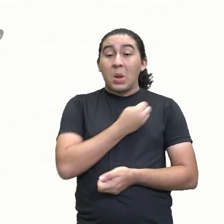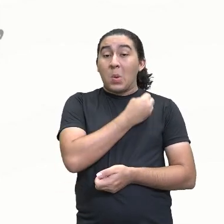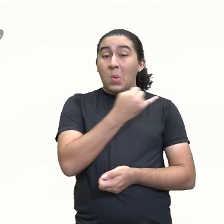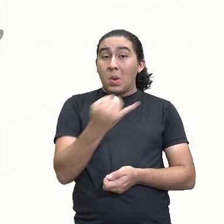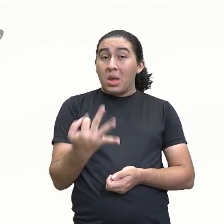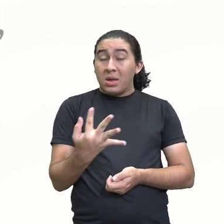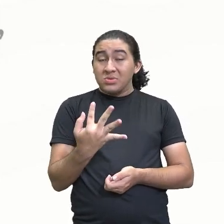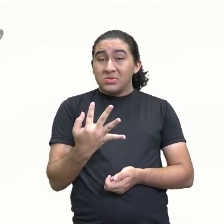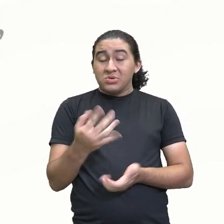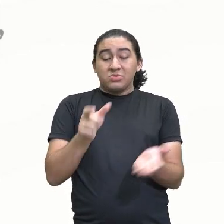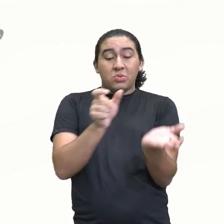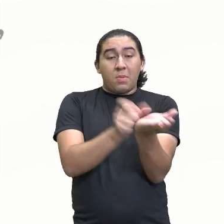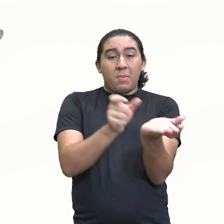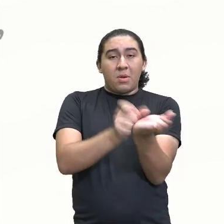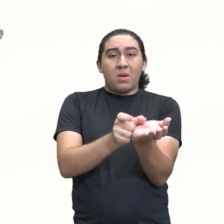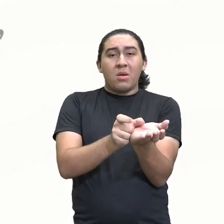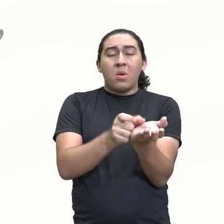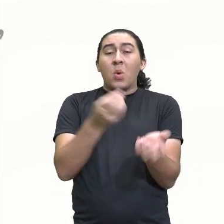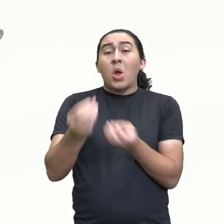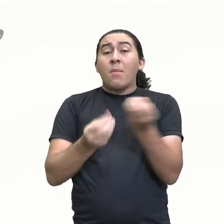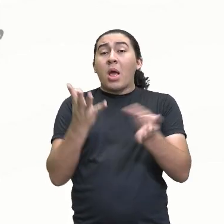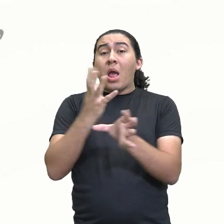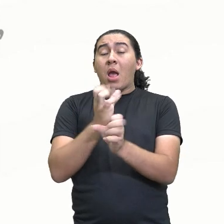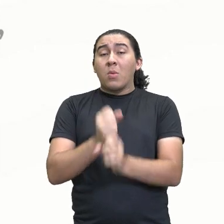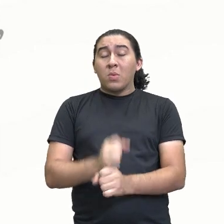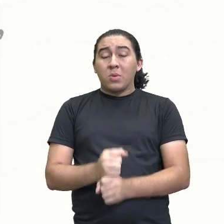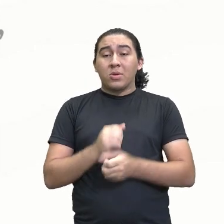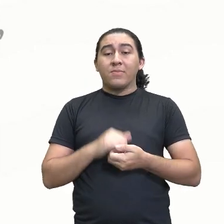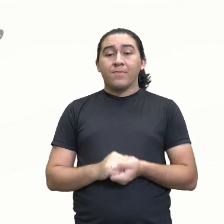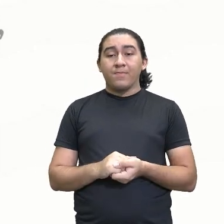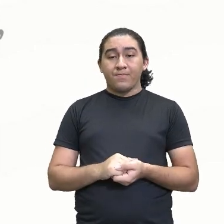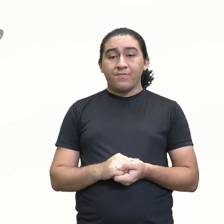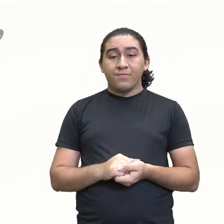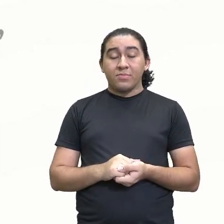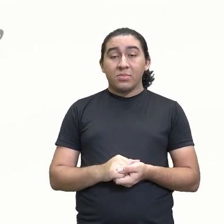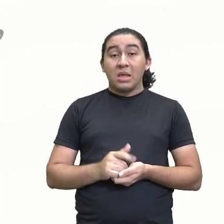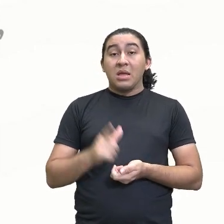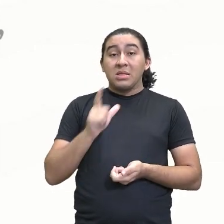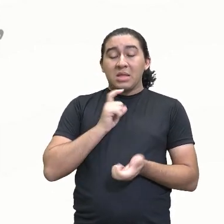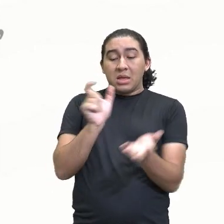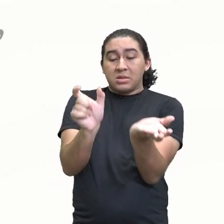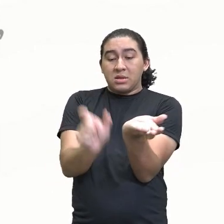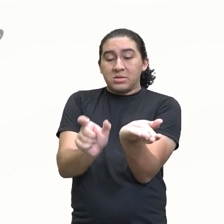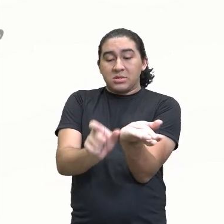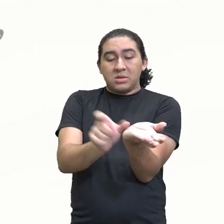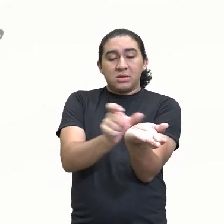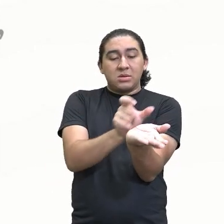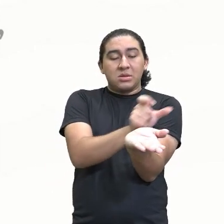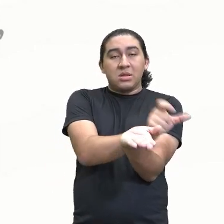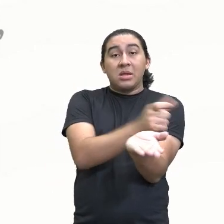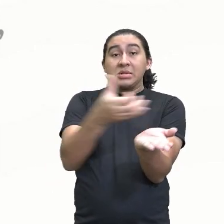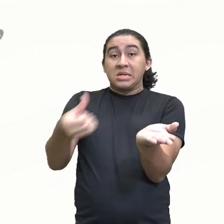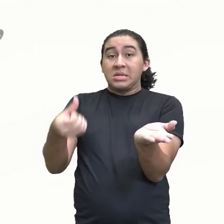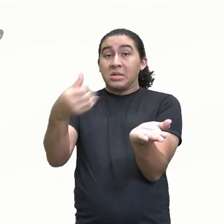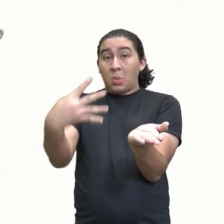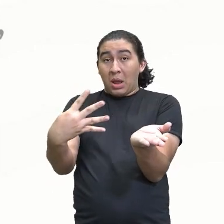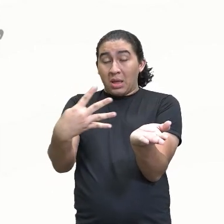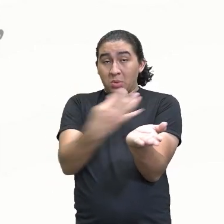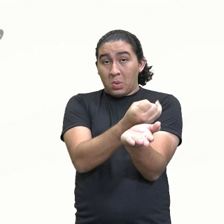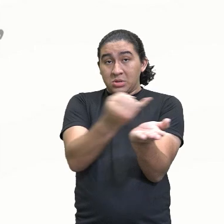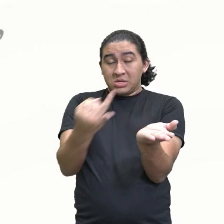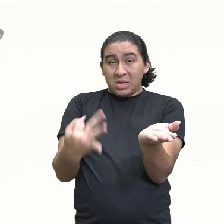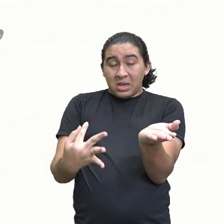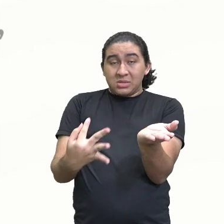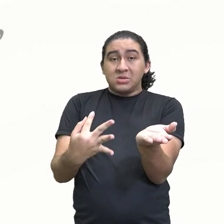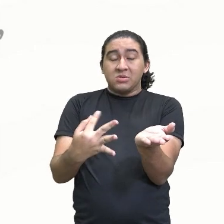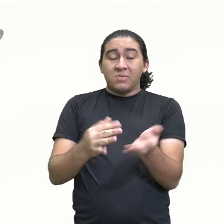de trigo? Como calcular isso? Como o tabuleiro de xadrez tem 64 casas, como vocês viram no vídeo,